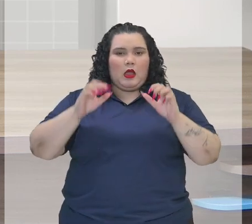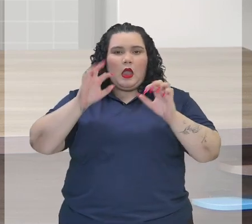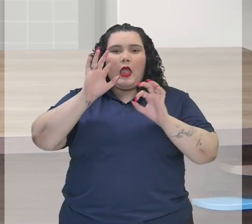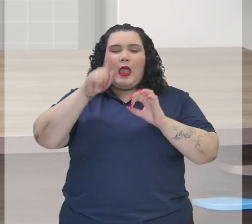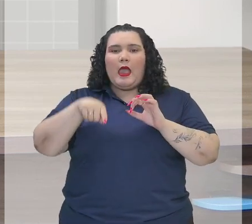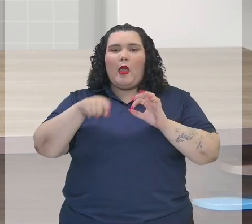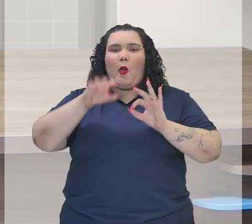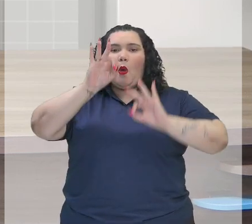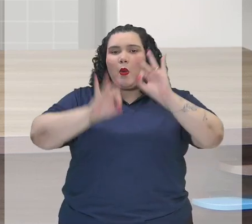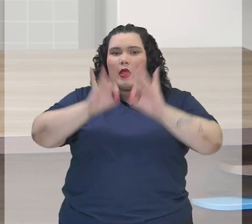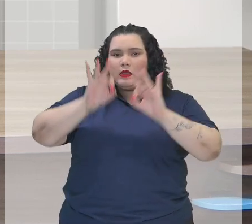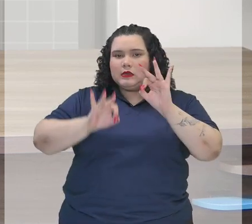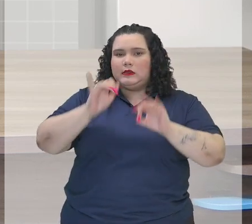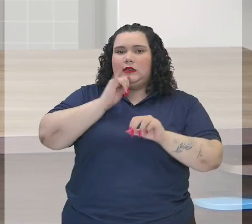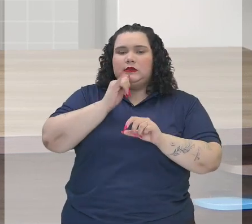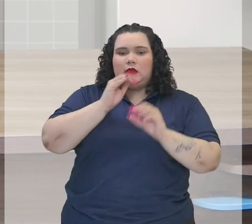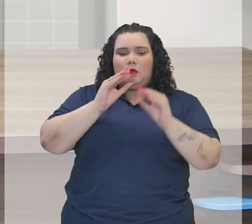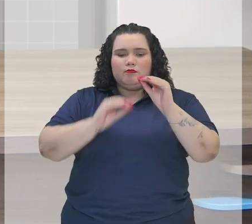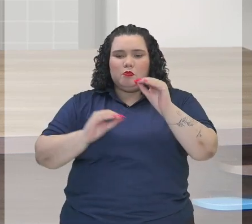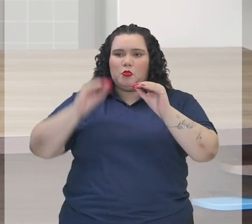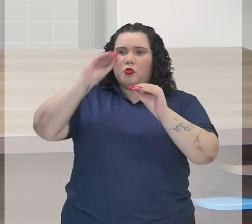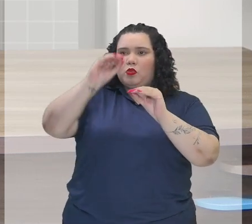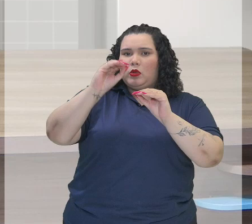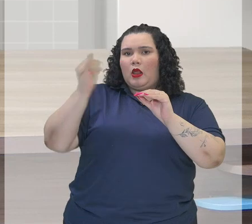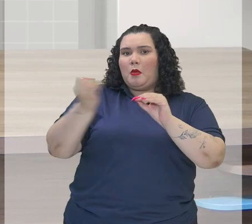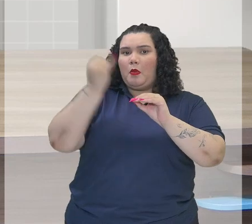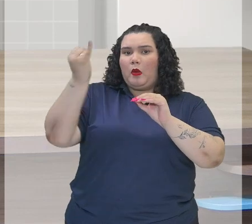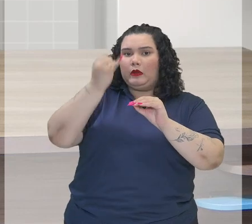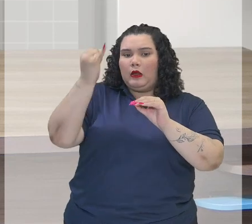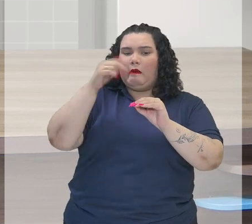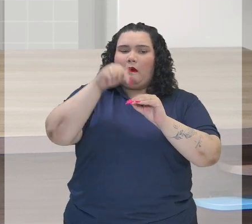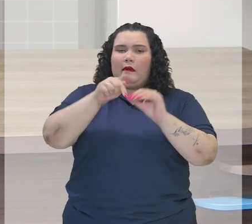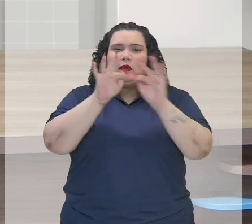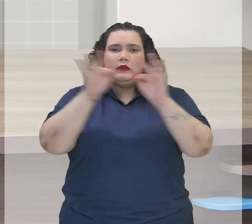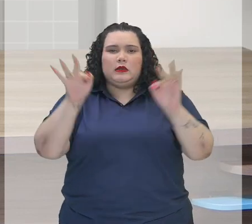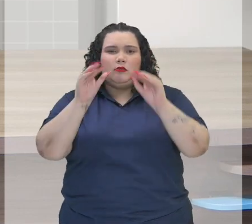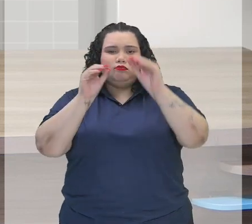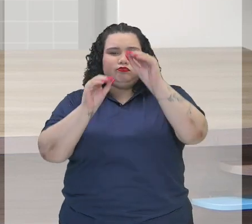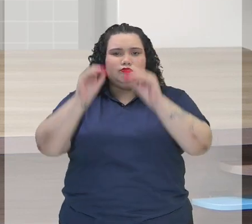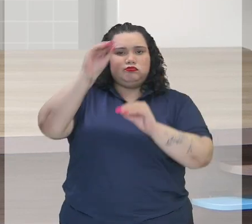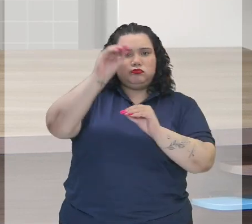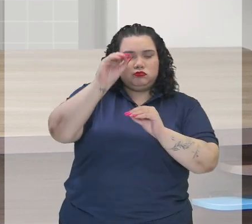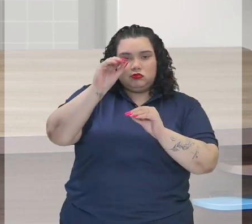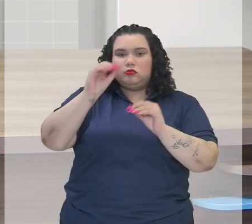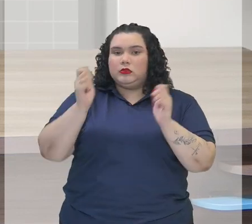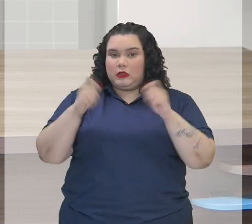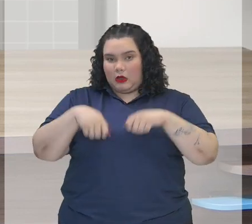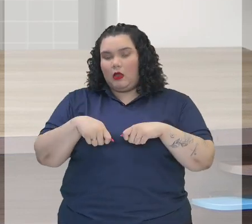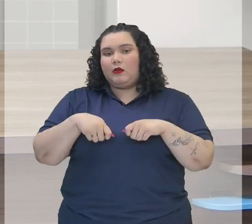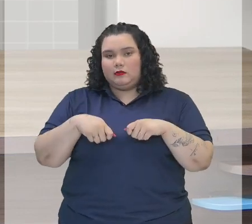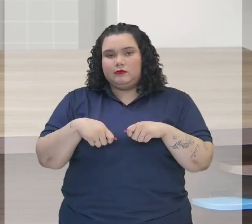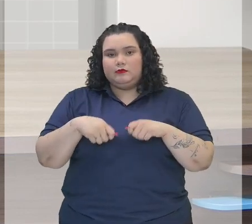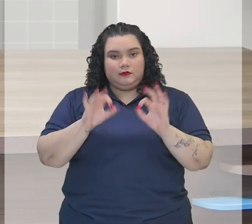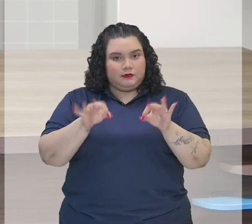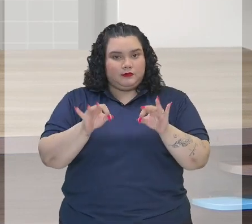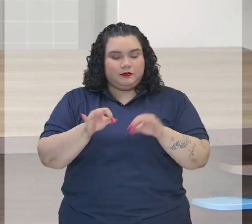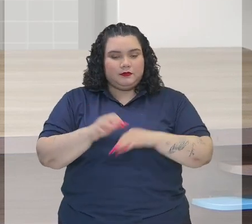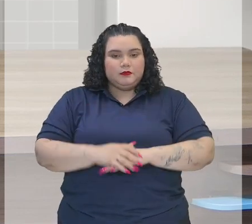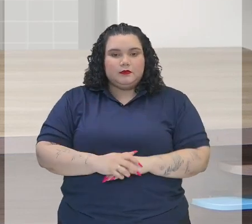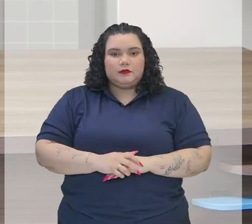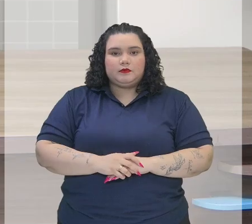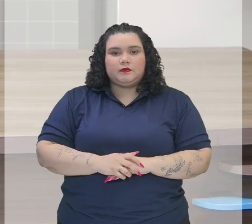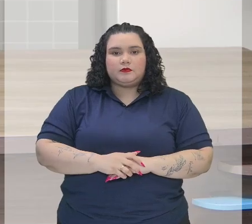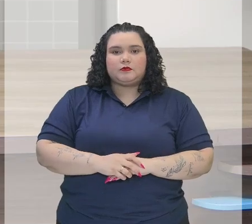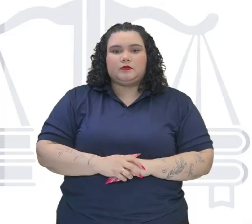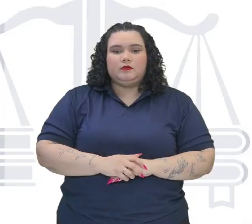reordenando essas prioridades. E aí você vai ver que na sequência que você pensou, você pode reorganizar. Tudo bem?